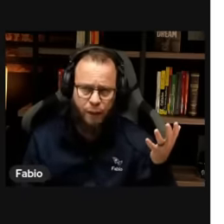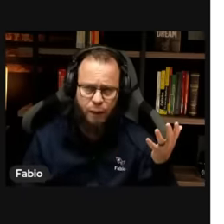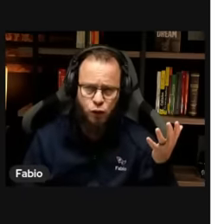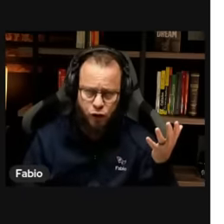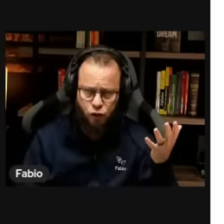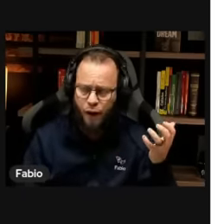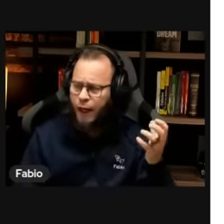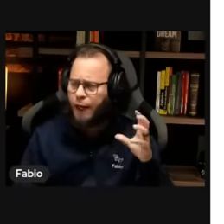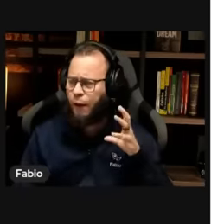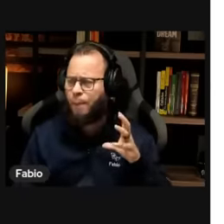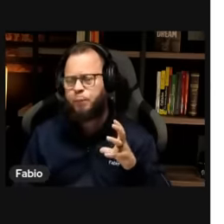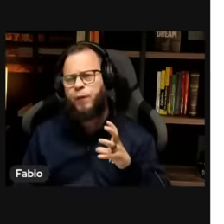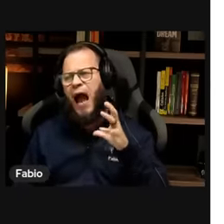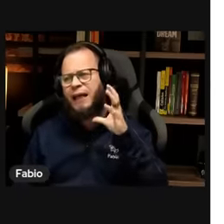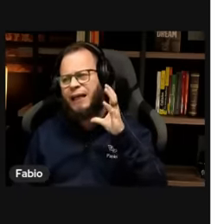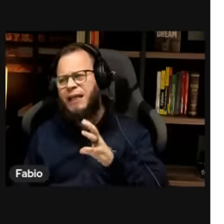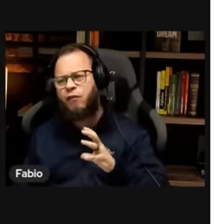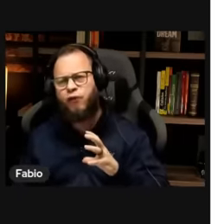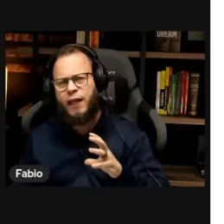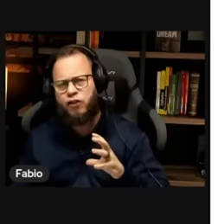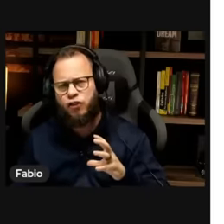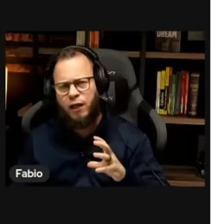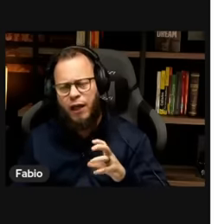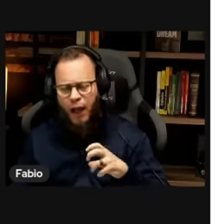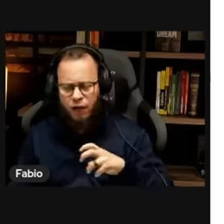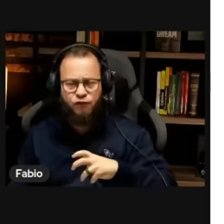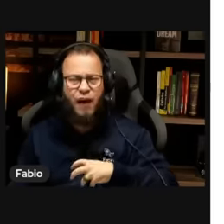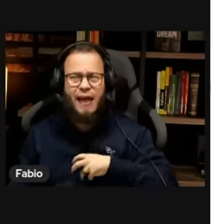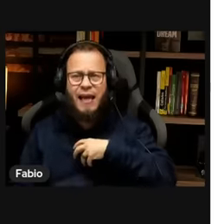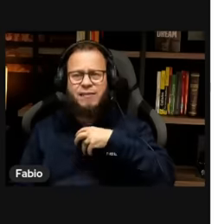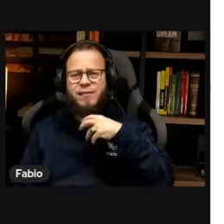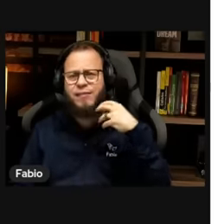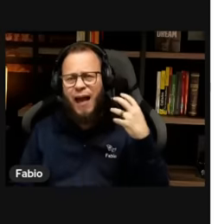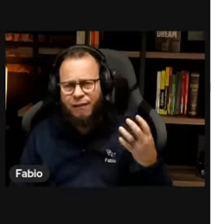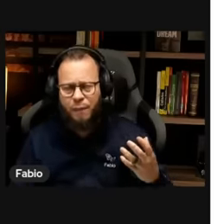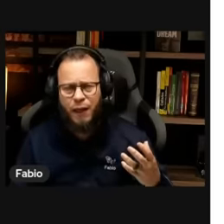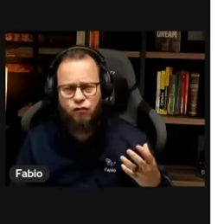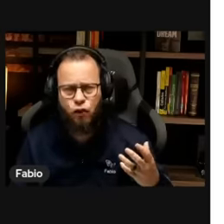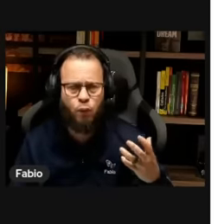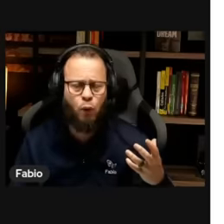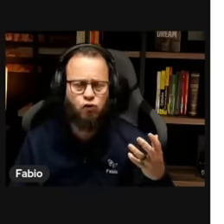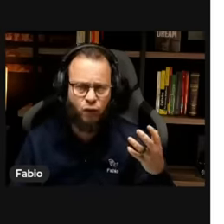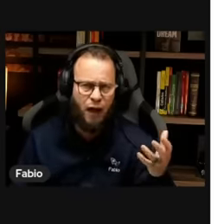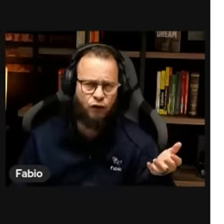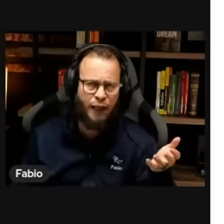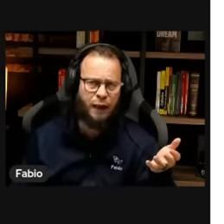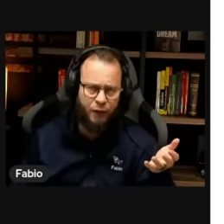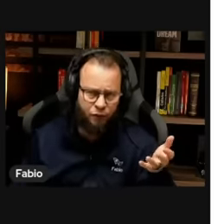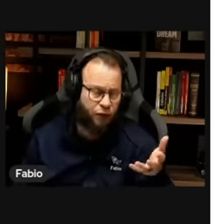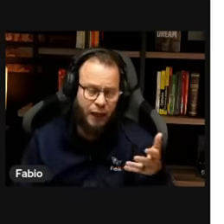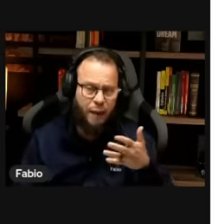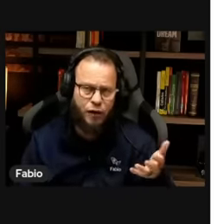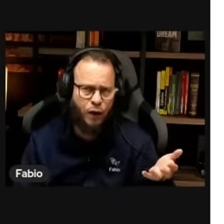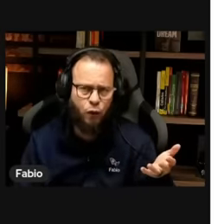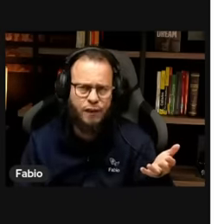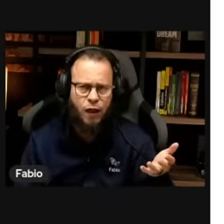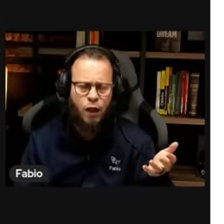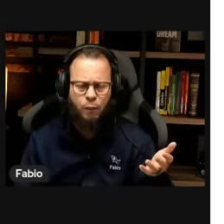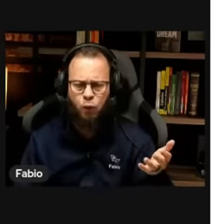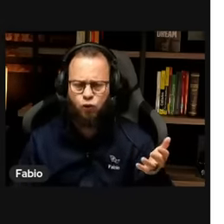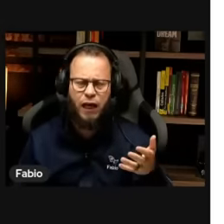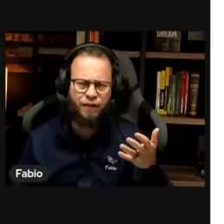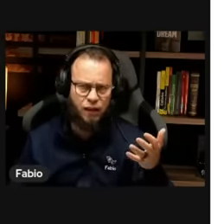todos lembramos disso. Então, aqui a Veja, ele fala exatamente que o Bolsonaro fará a mesma